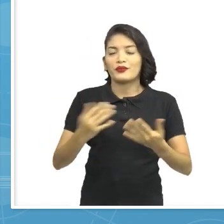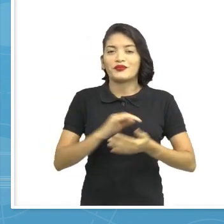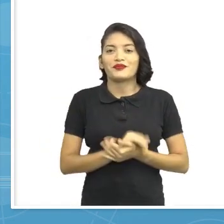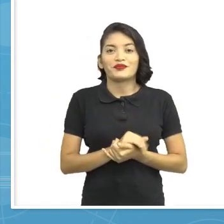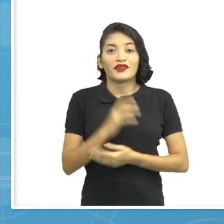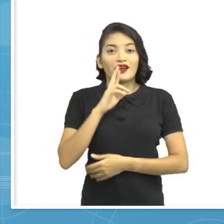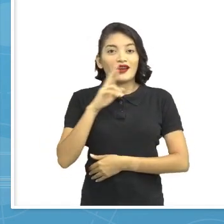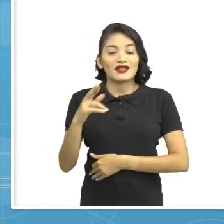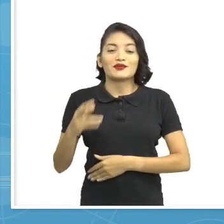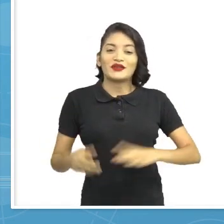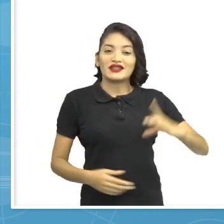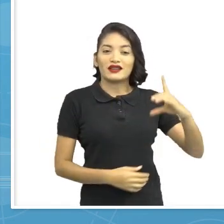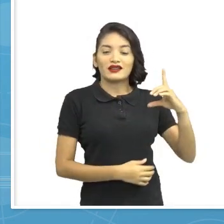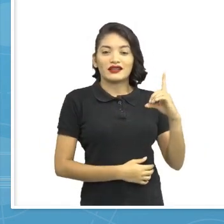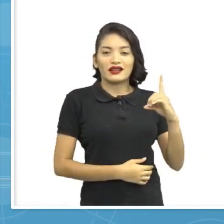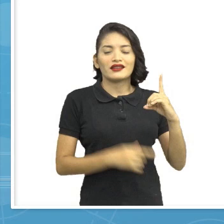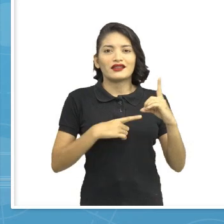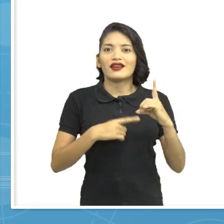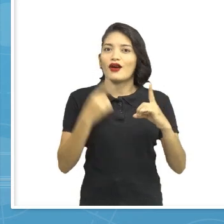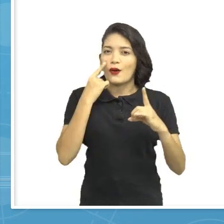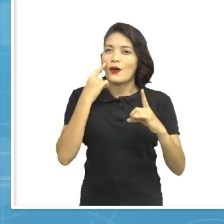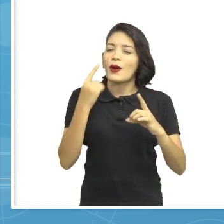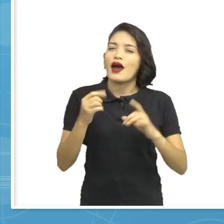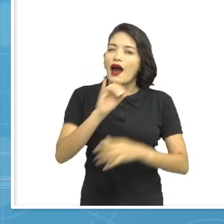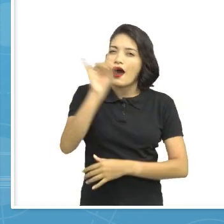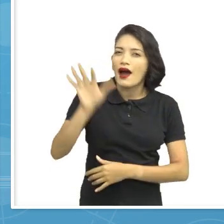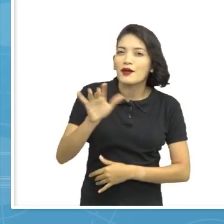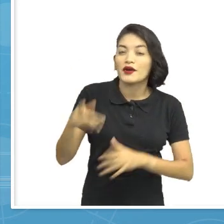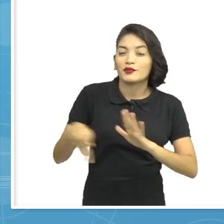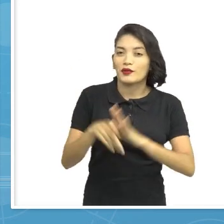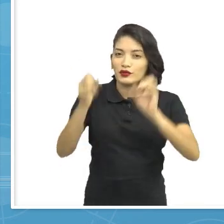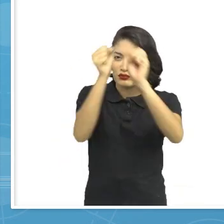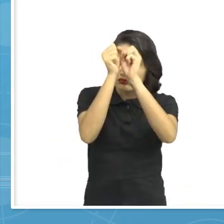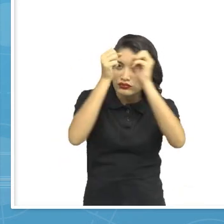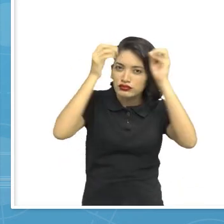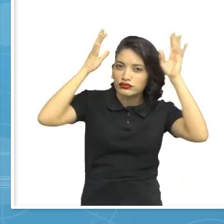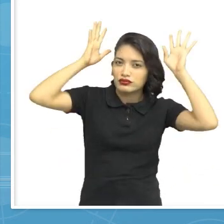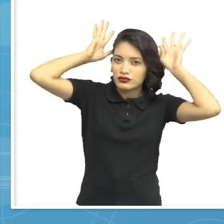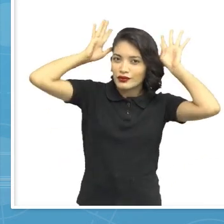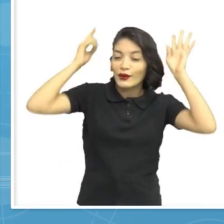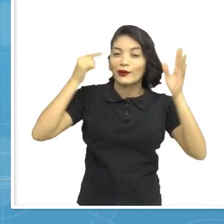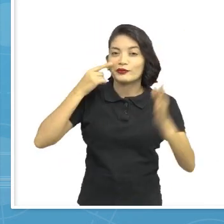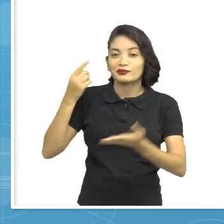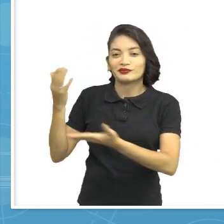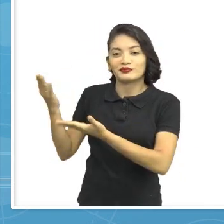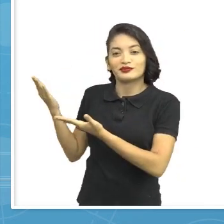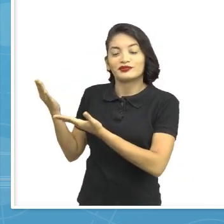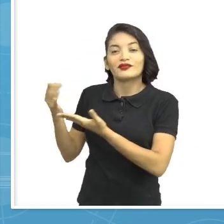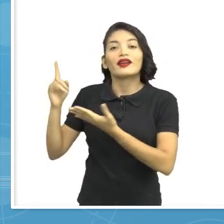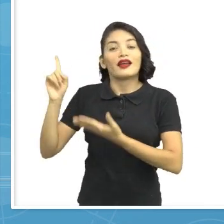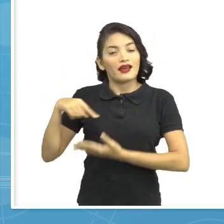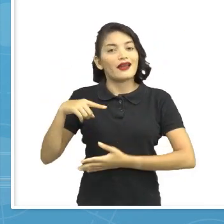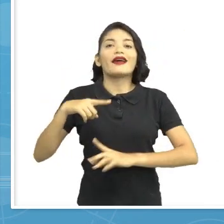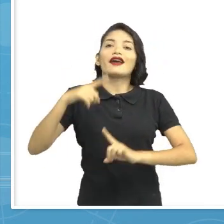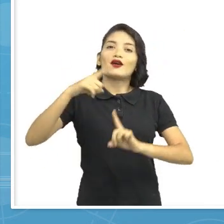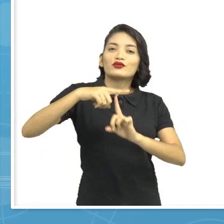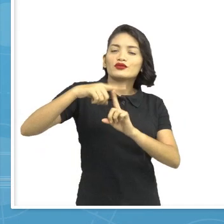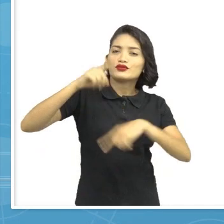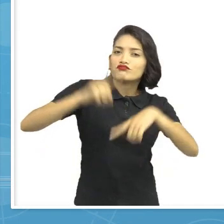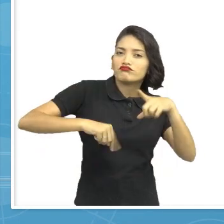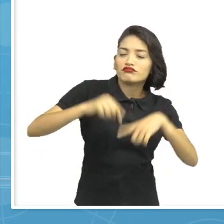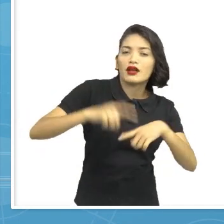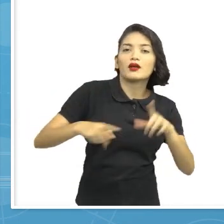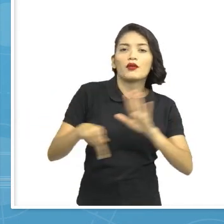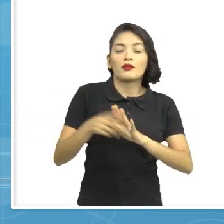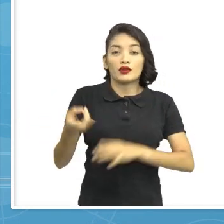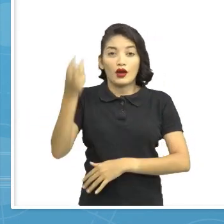Alternativa D, olha aí, a gente tem até a imagem de um cocar, né? Então, é um elemento da cultura